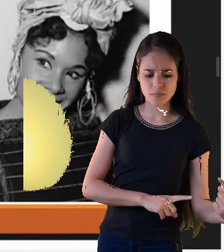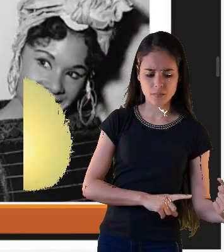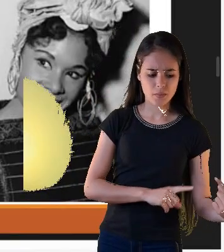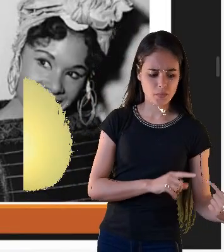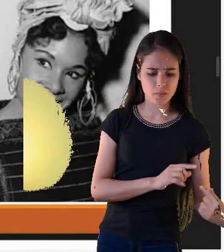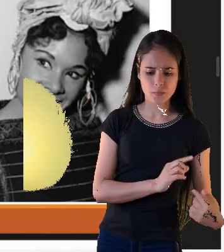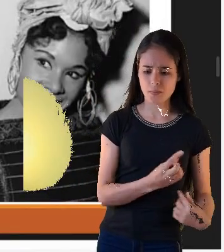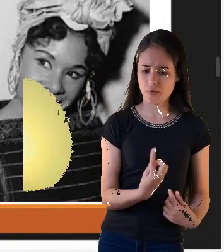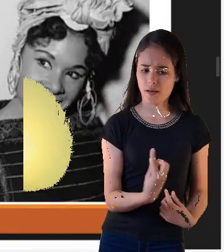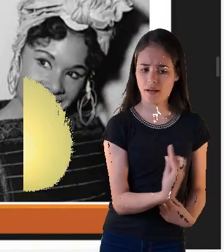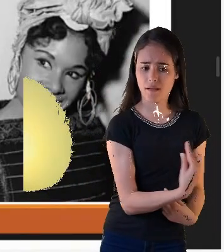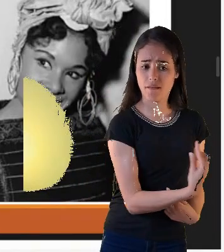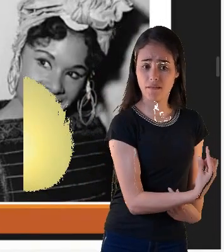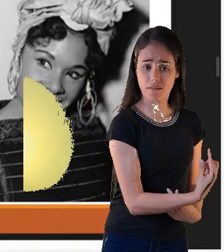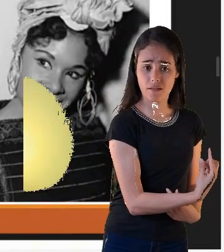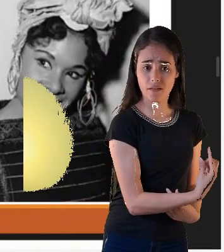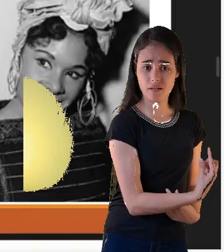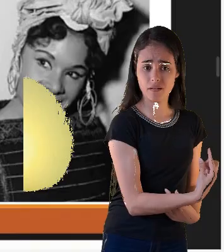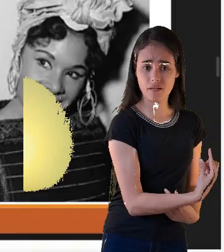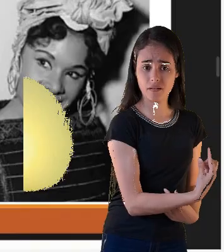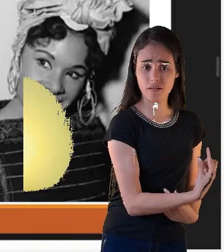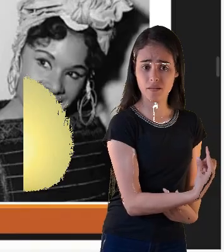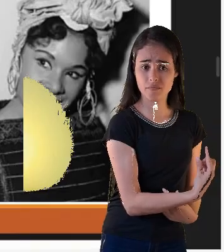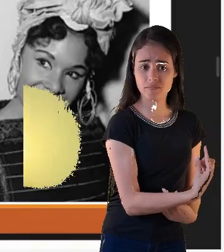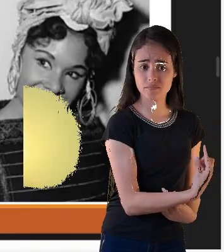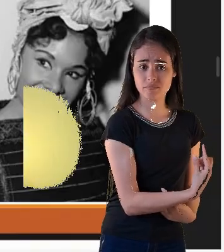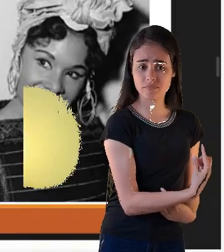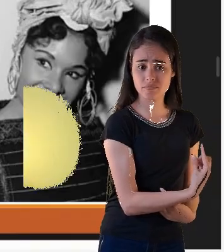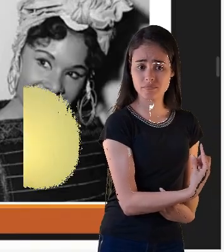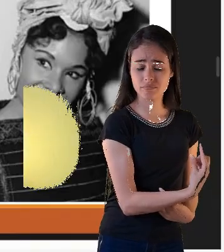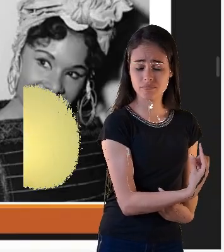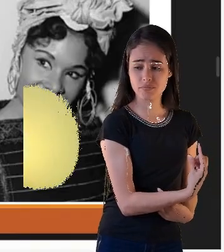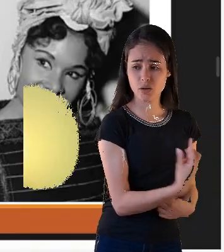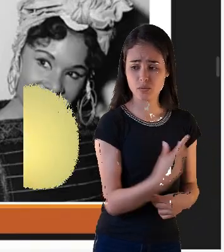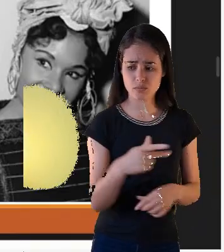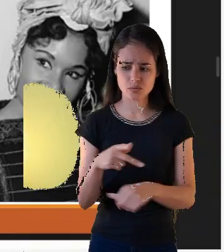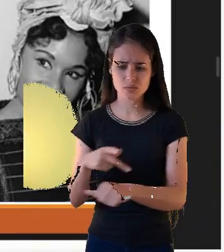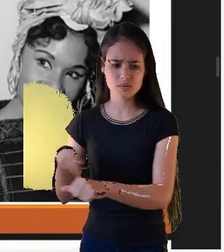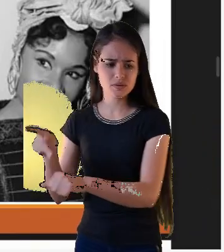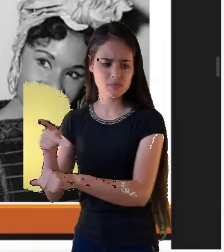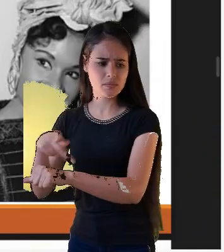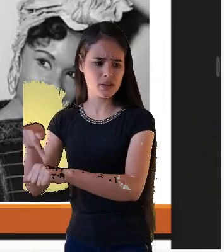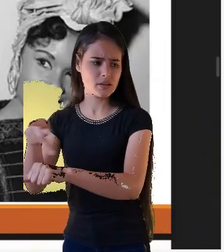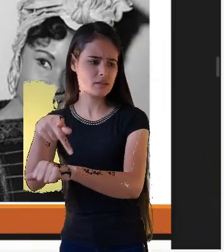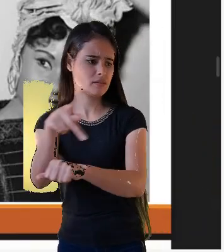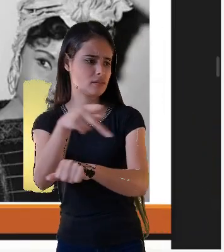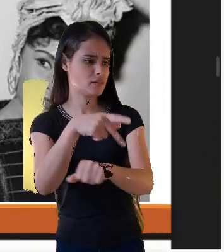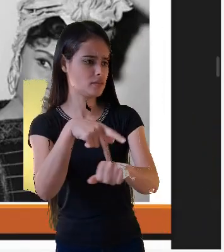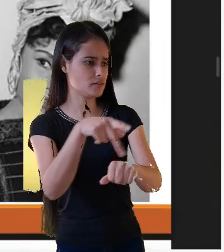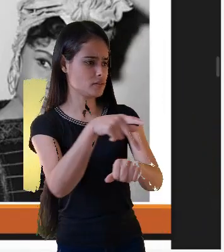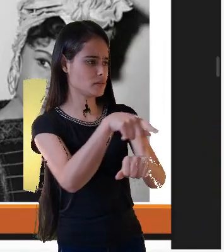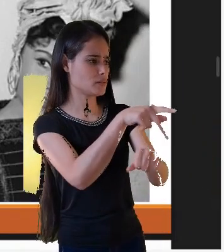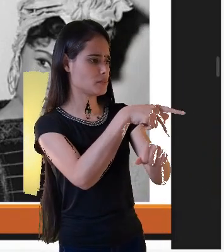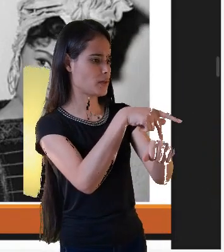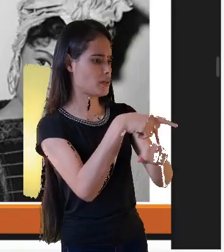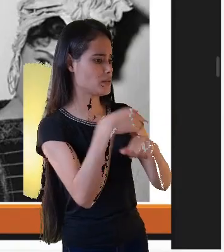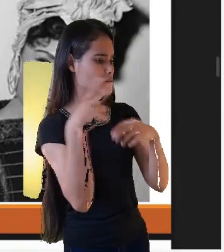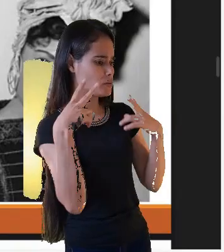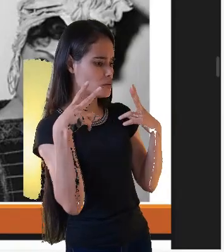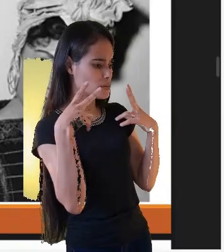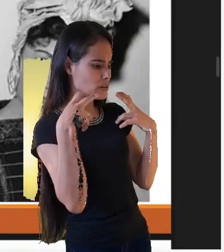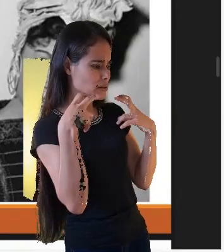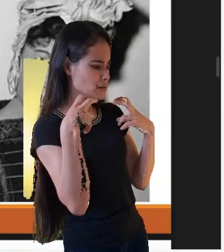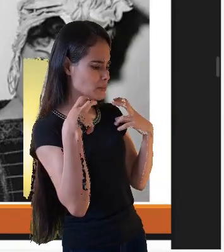afro-americana. Então, nos jornais dos Estados Unidos, isso foi